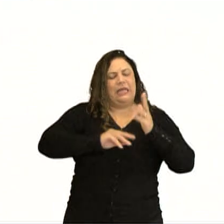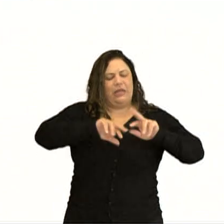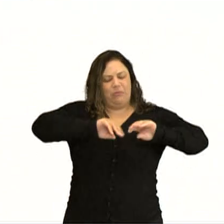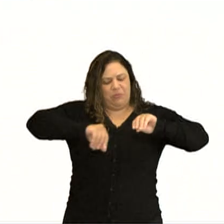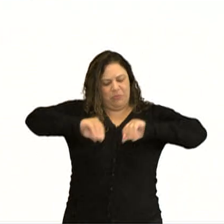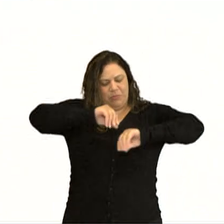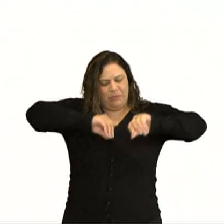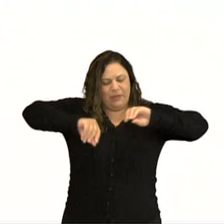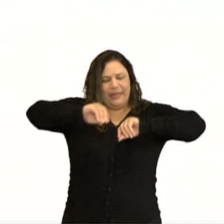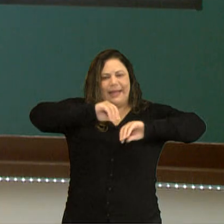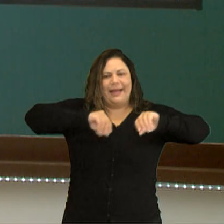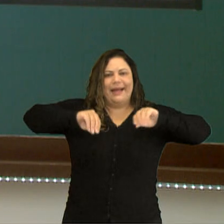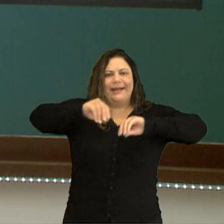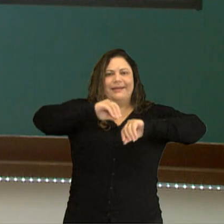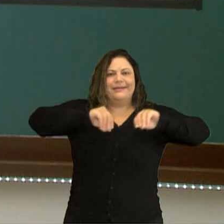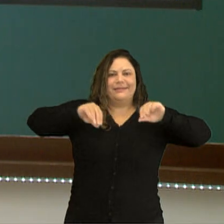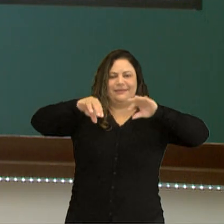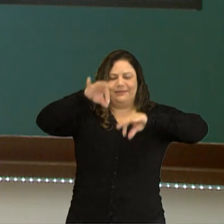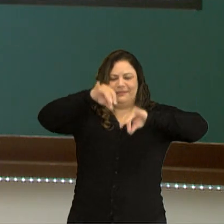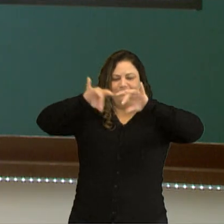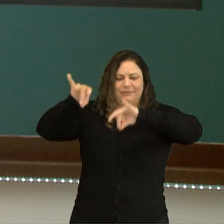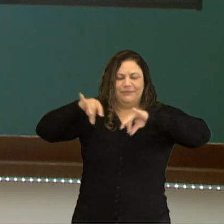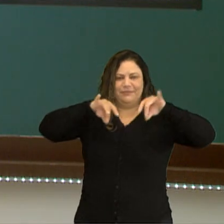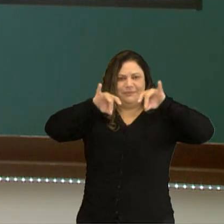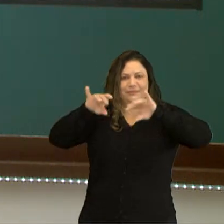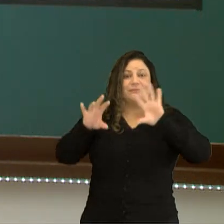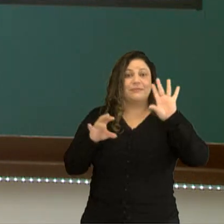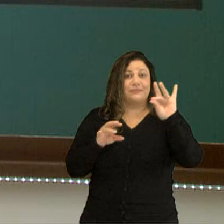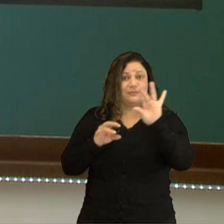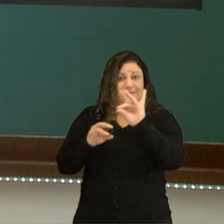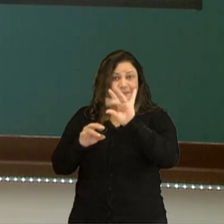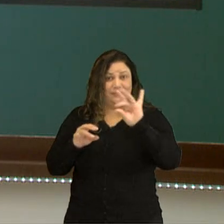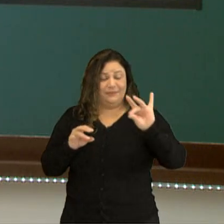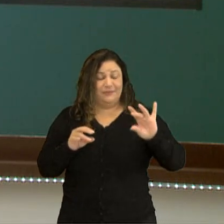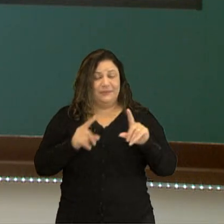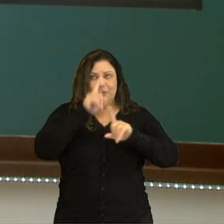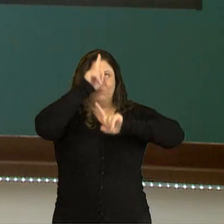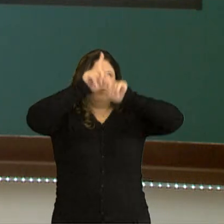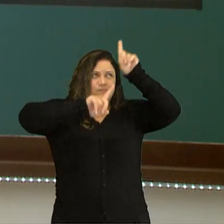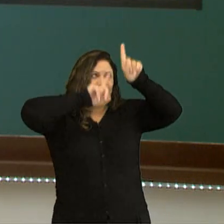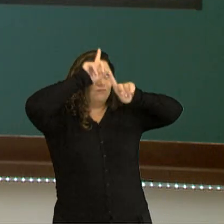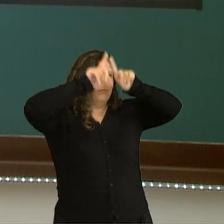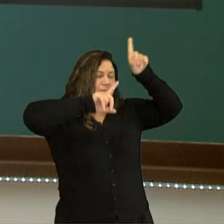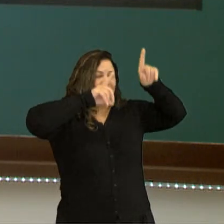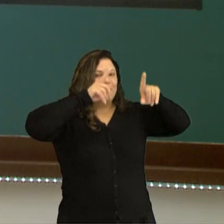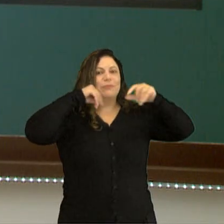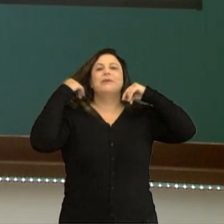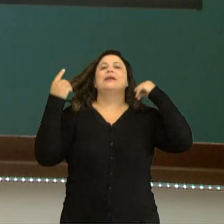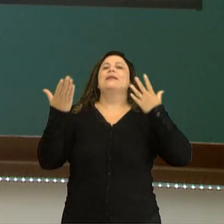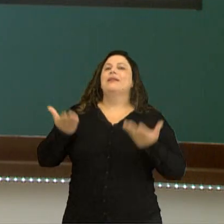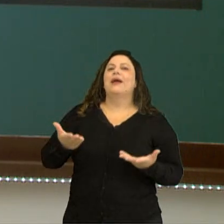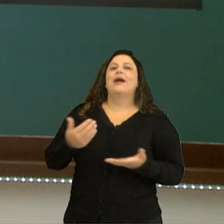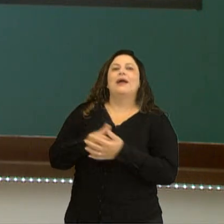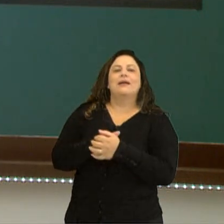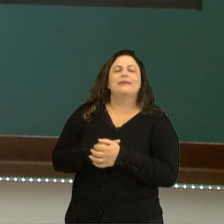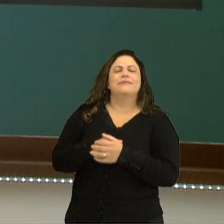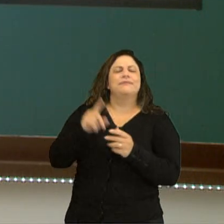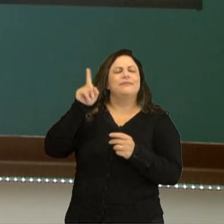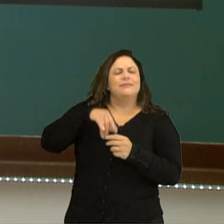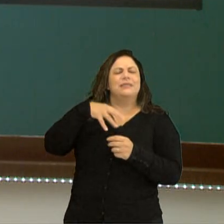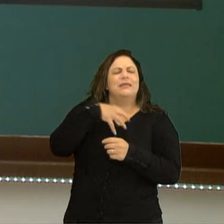jogue areias em cima da folha com cola, crie uma ideia, e aí esse